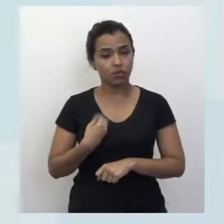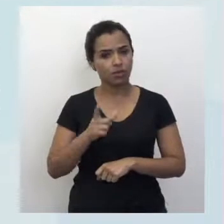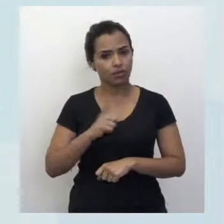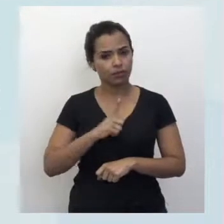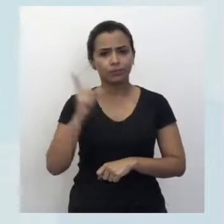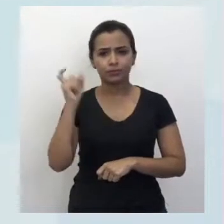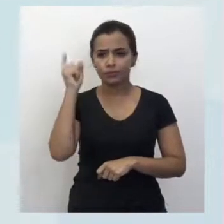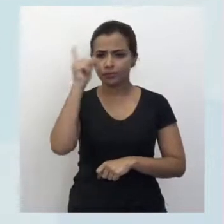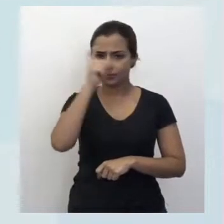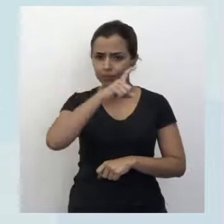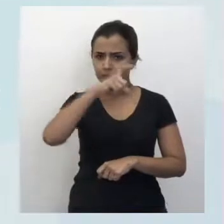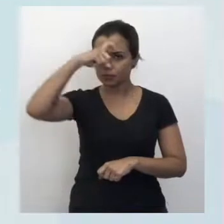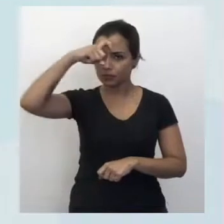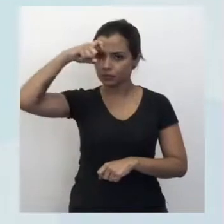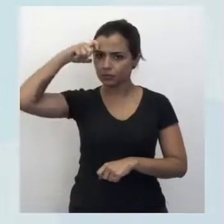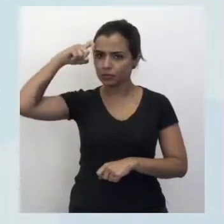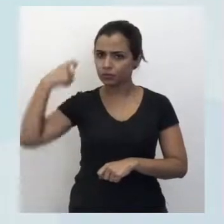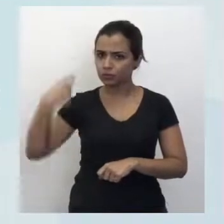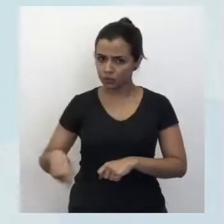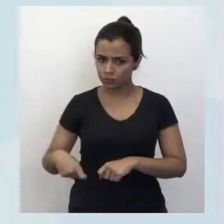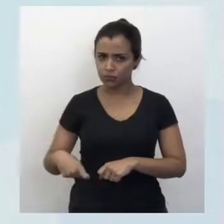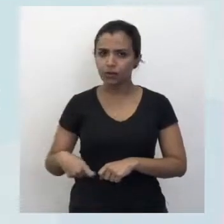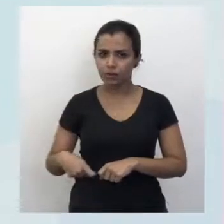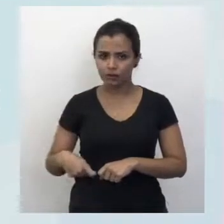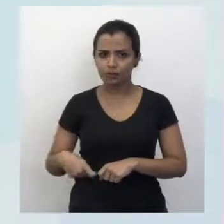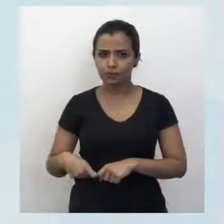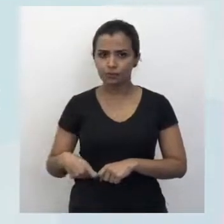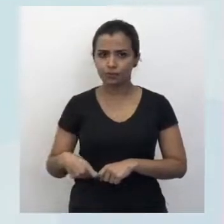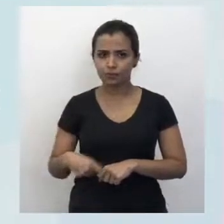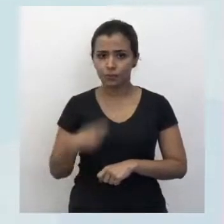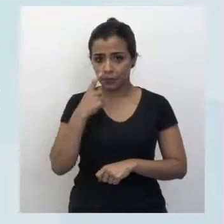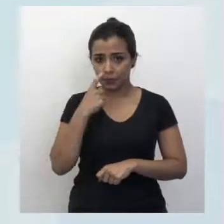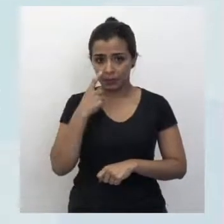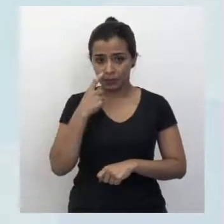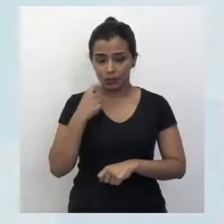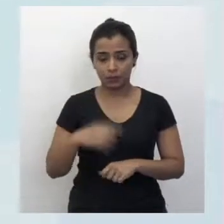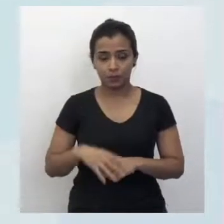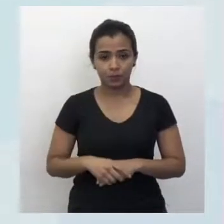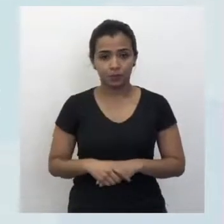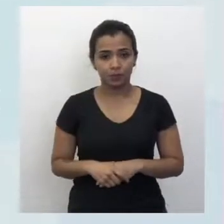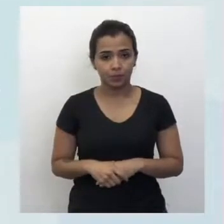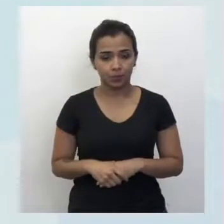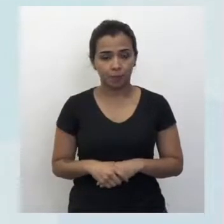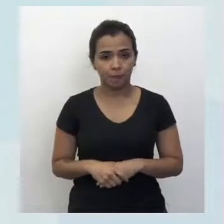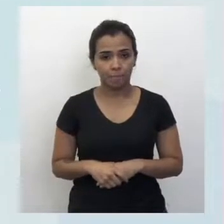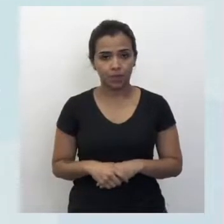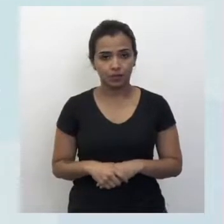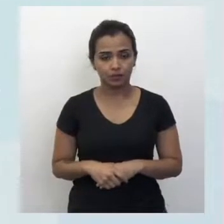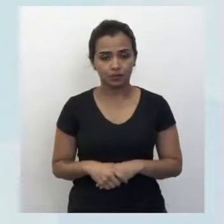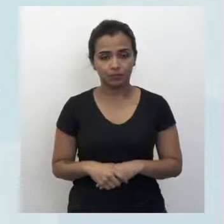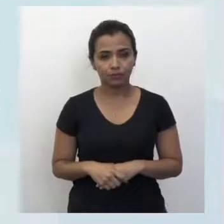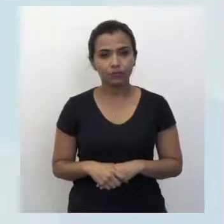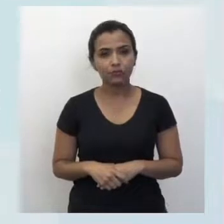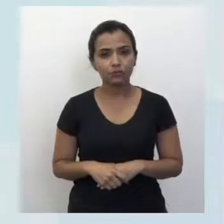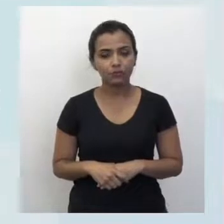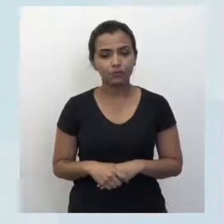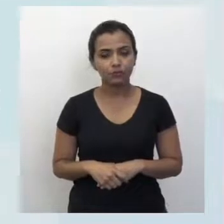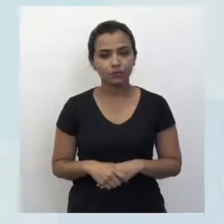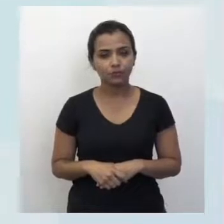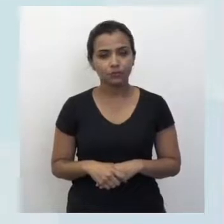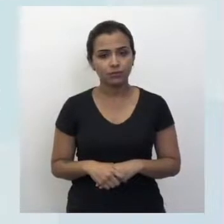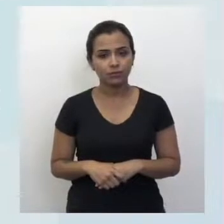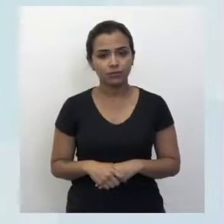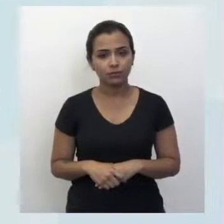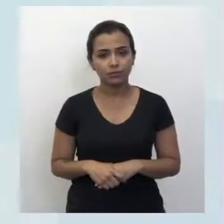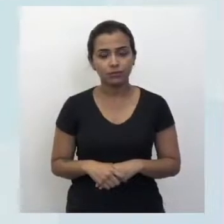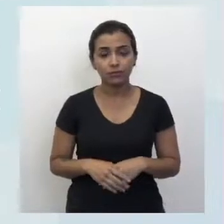dura. Clara não tinha sequer tempo de remendar a roupa ao marido, tanta era a necessidade de coser para